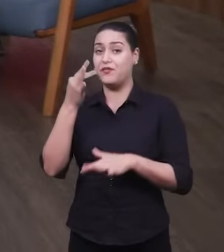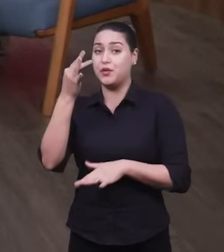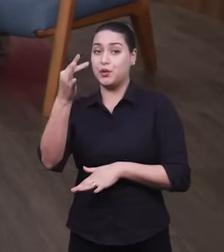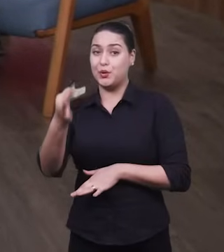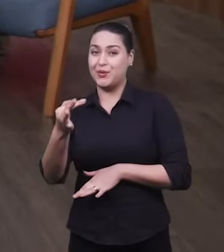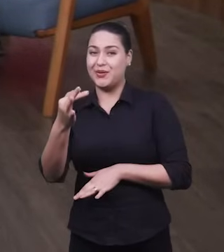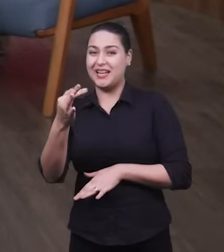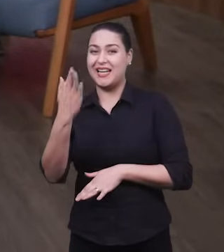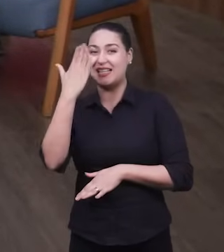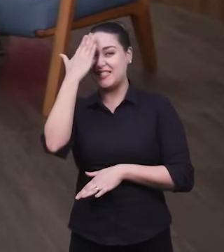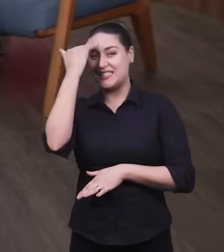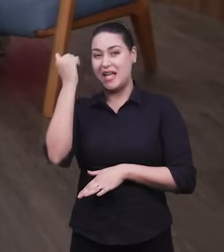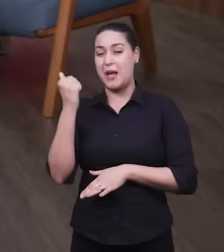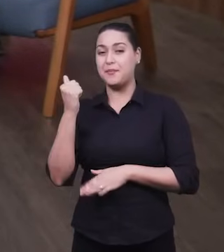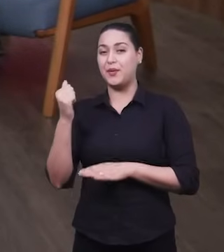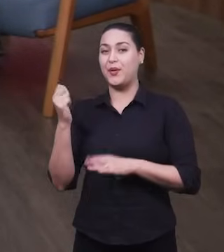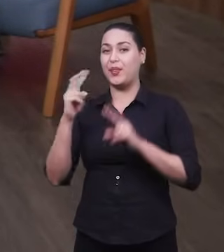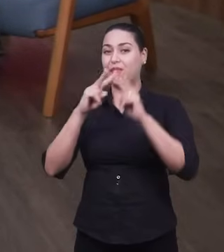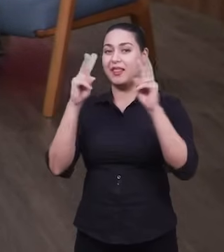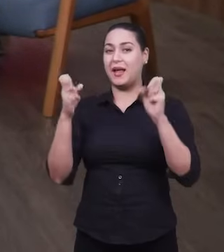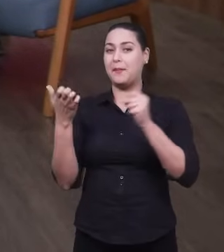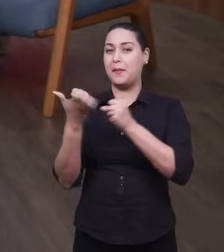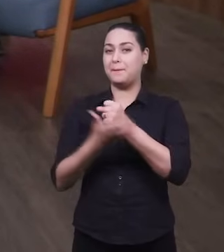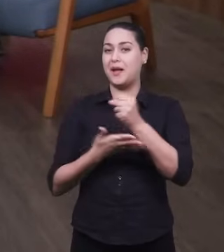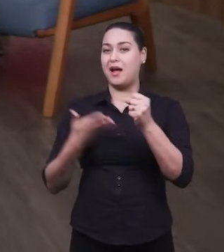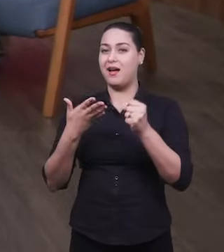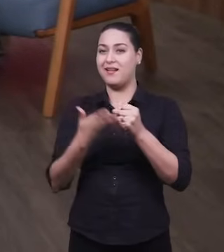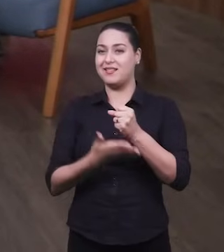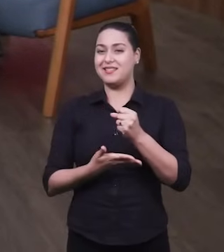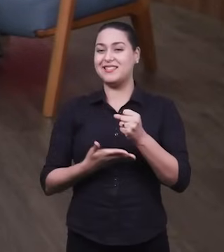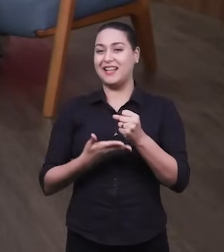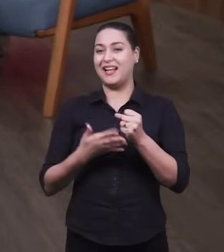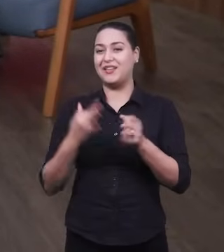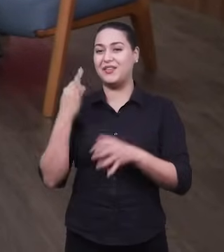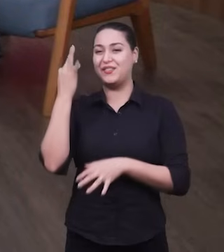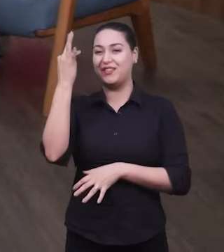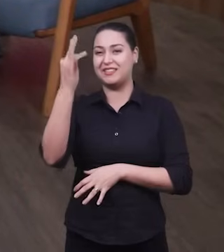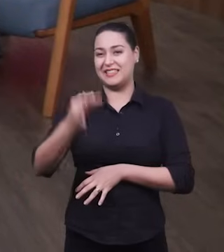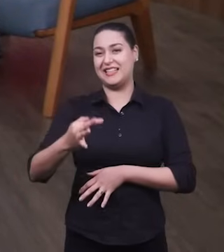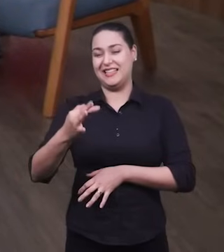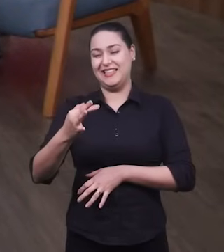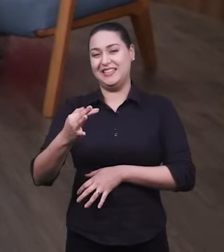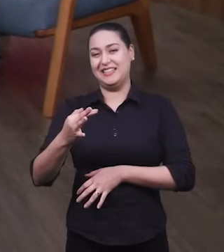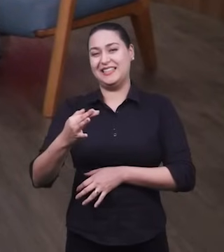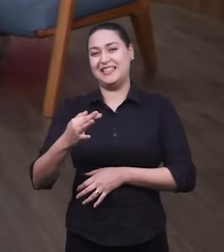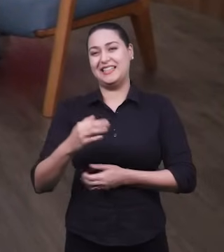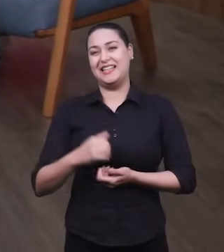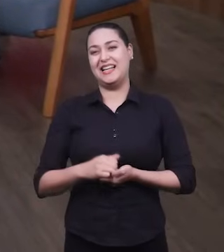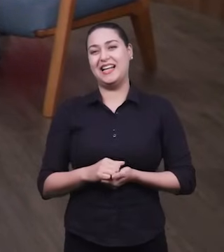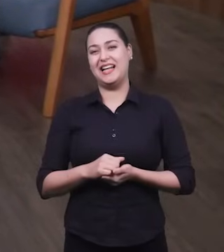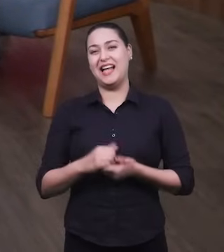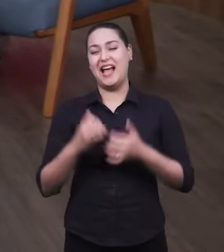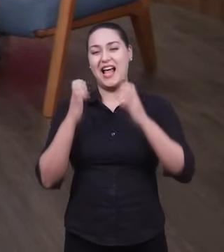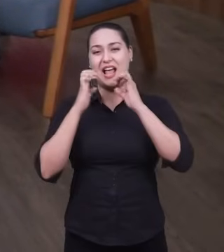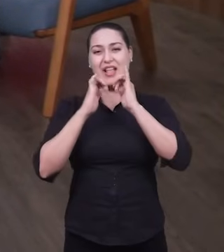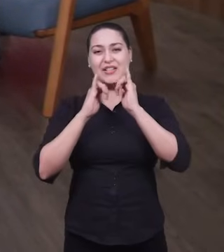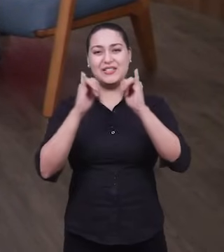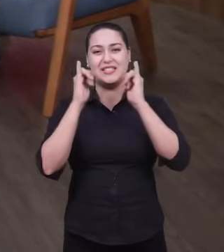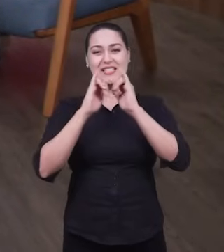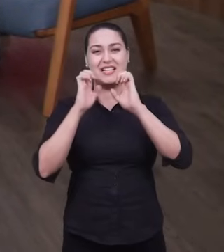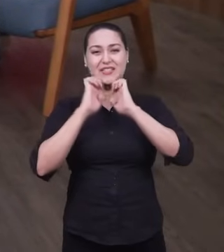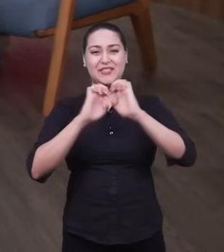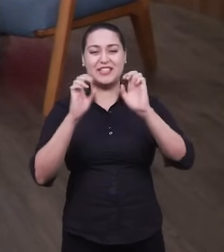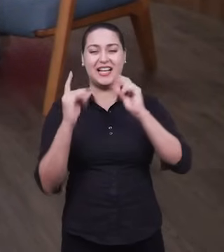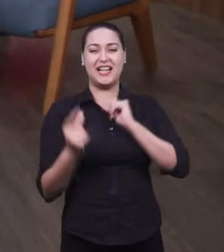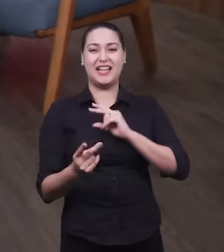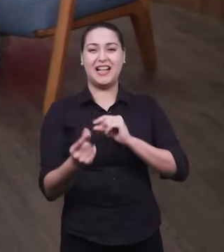você já fica sabendo qual o tema base da próxima edição do Anunciando o Evangelho Eterno. Então está aí o QR Code e a gente